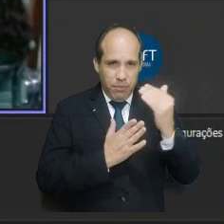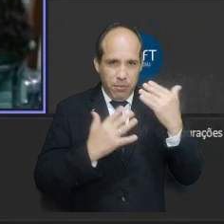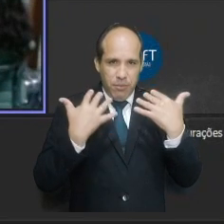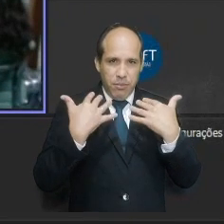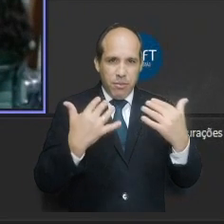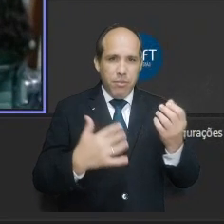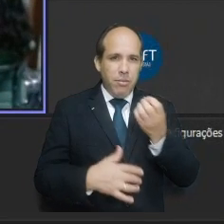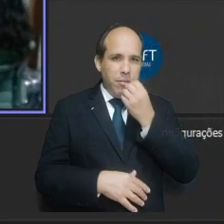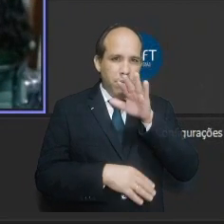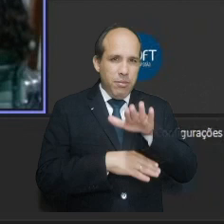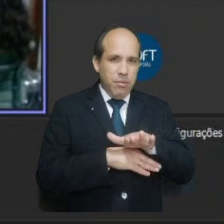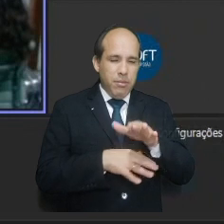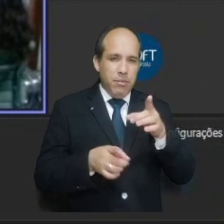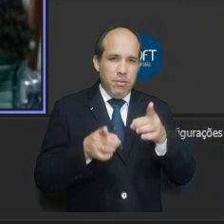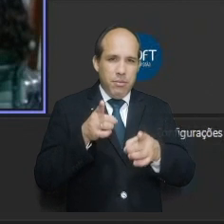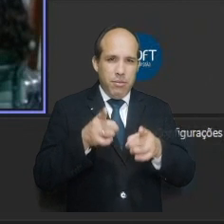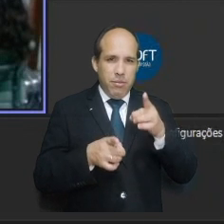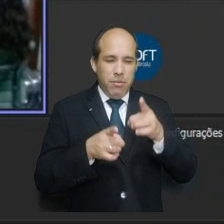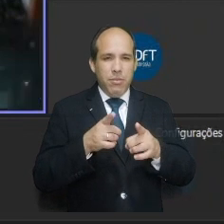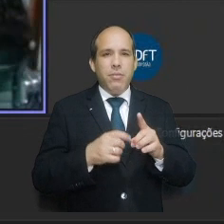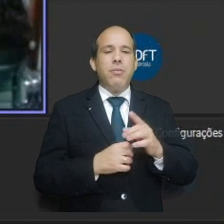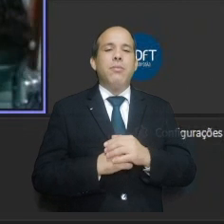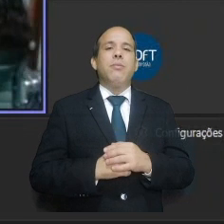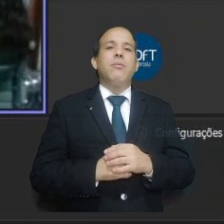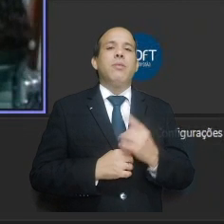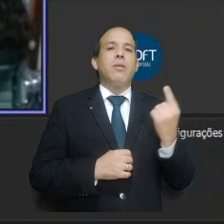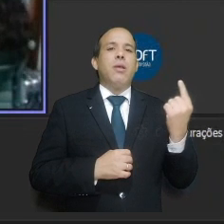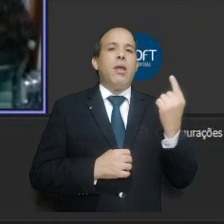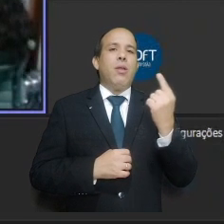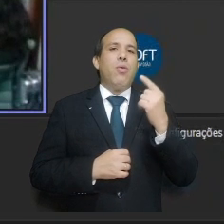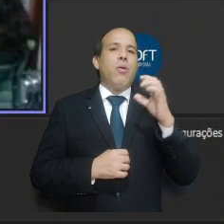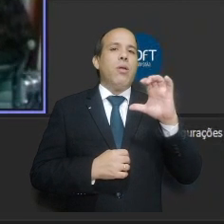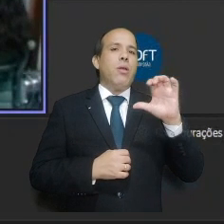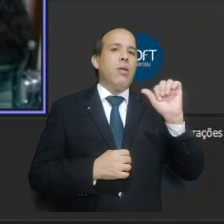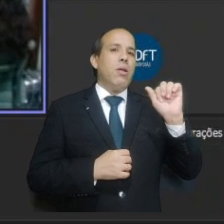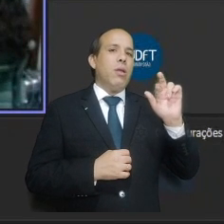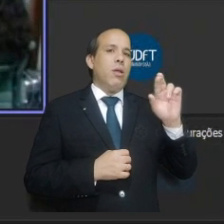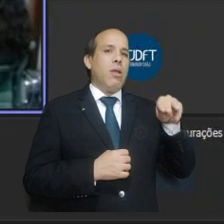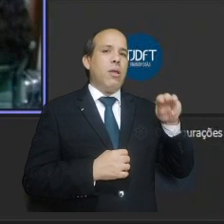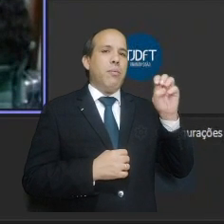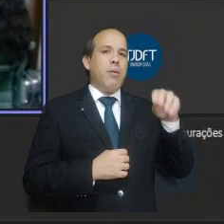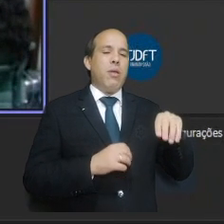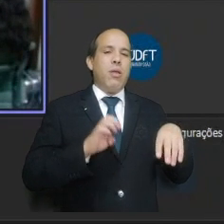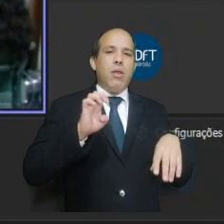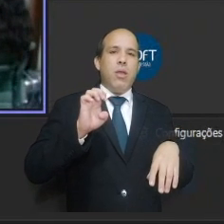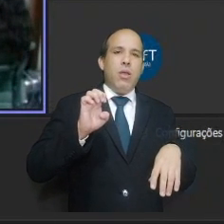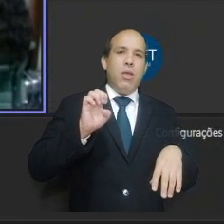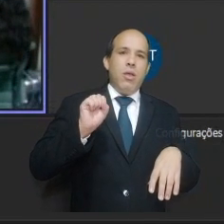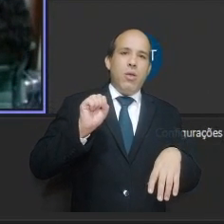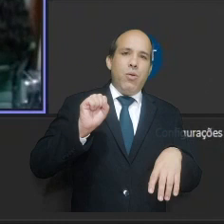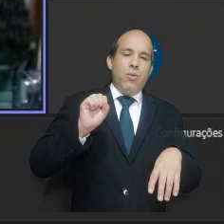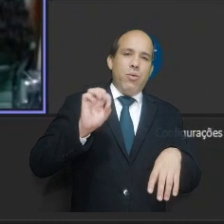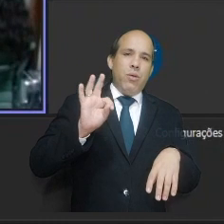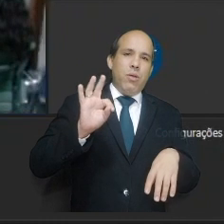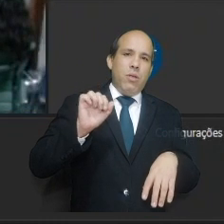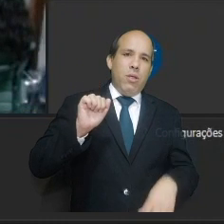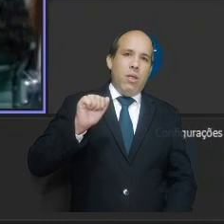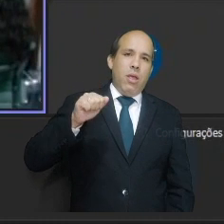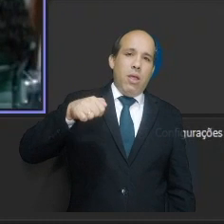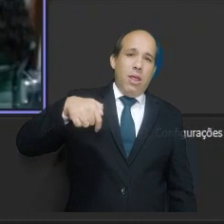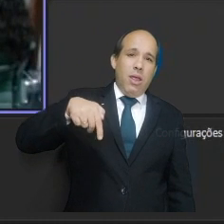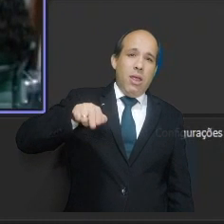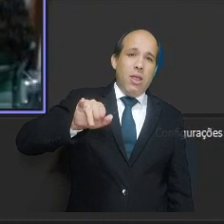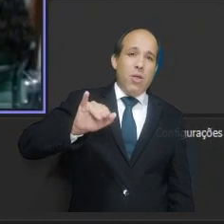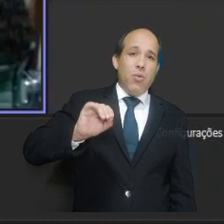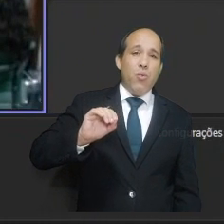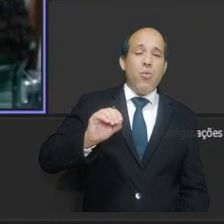Boa tarde, desembargador Diálogo, desembargador Firmo, desembargadora Carmen, desembargador Eustáquio, doutora Eline,